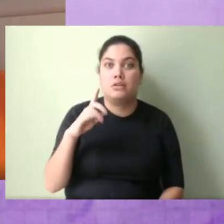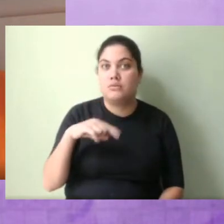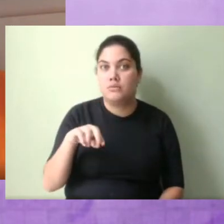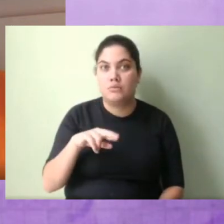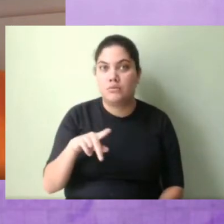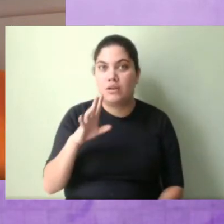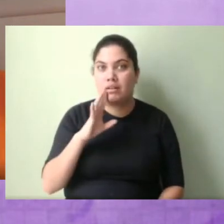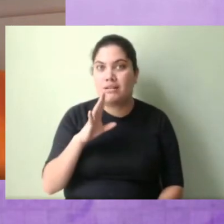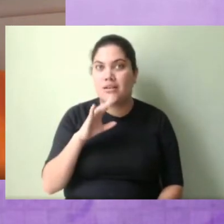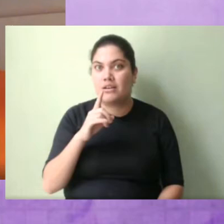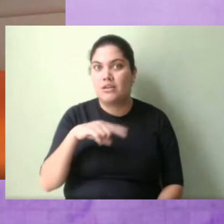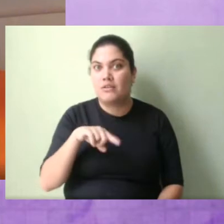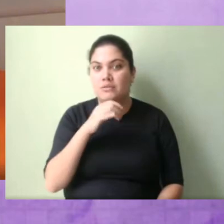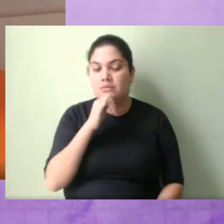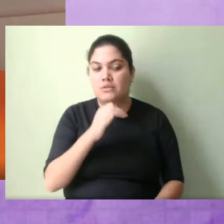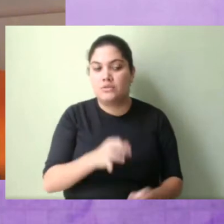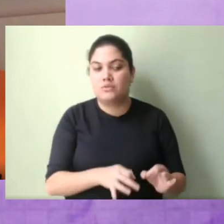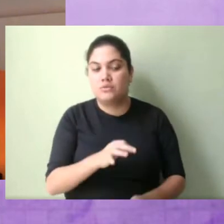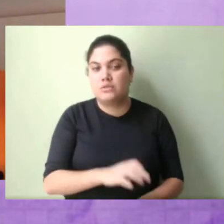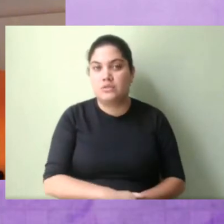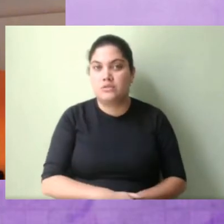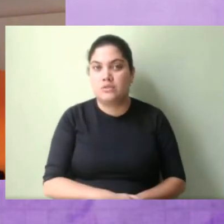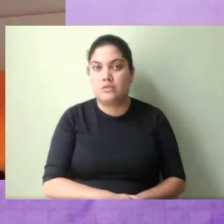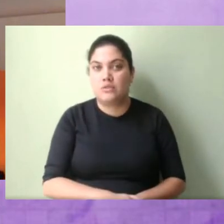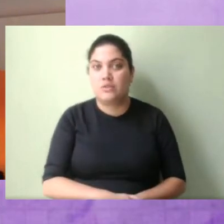profissionais aí para que, né, assessorem.